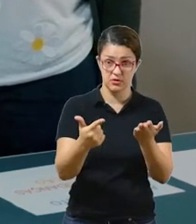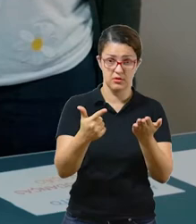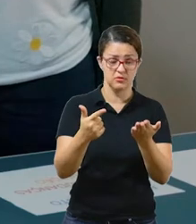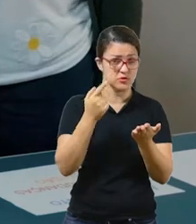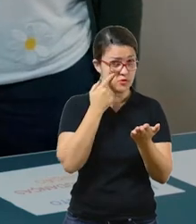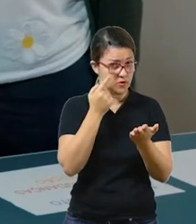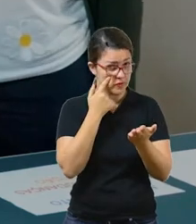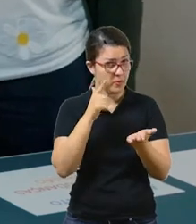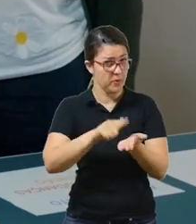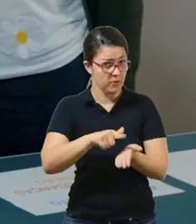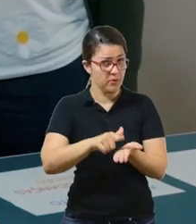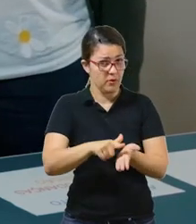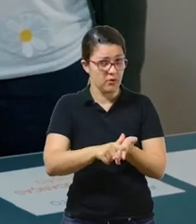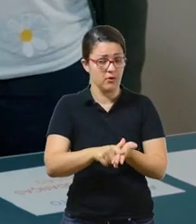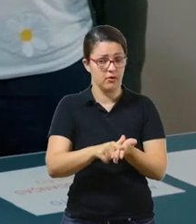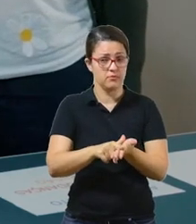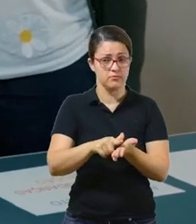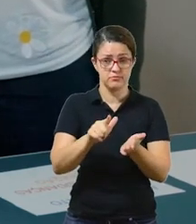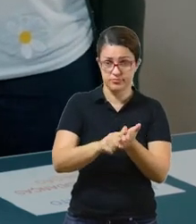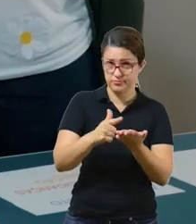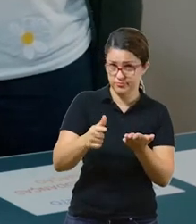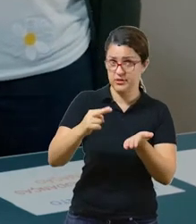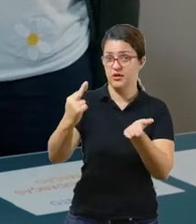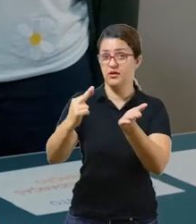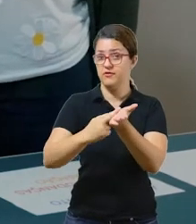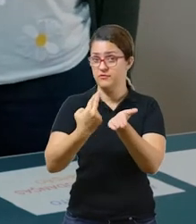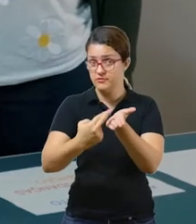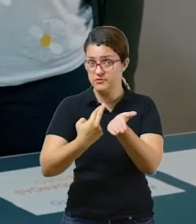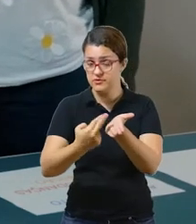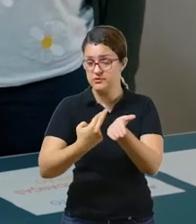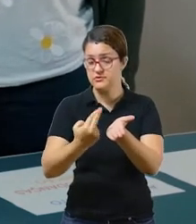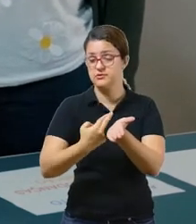papel? Nas revistas,